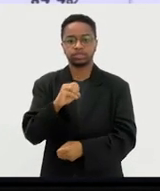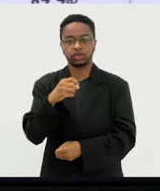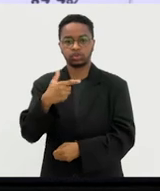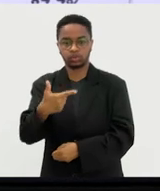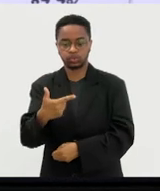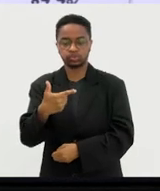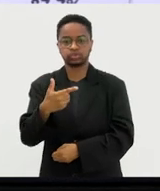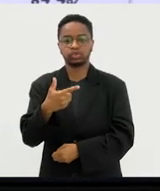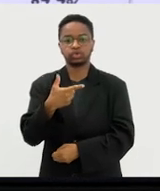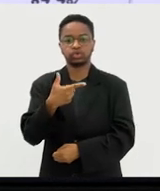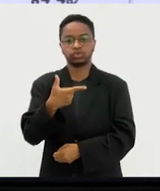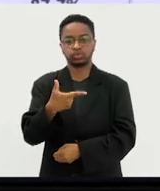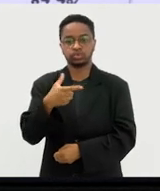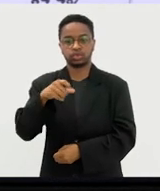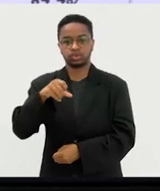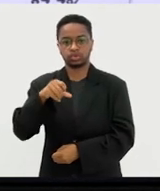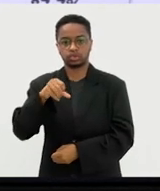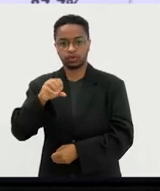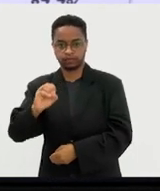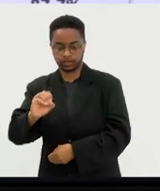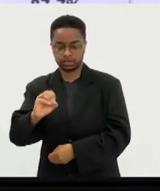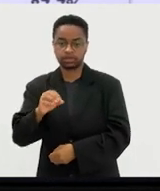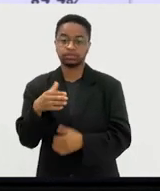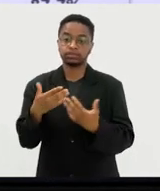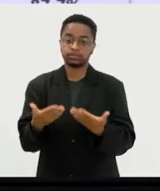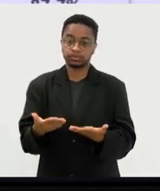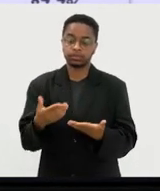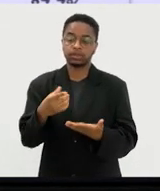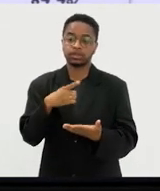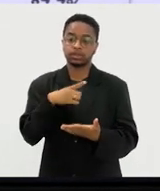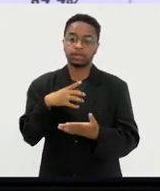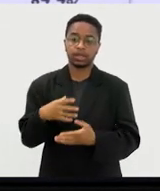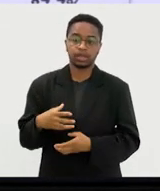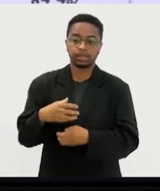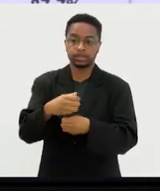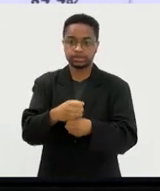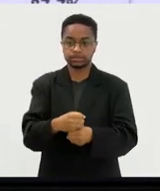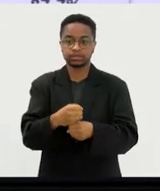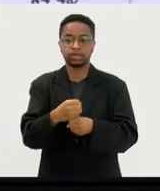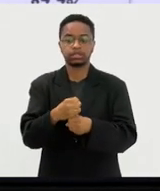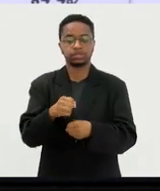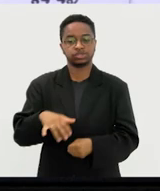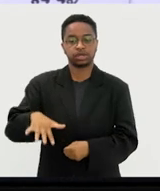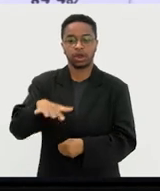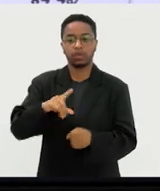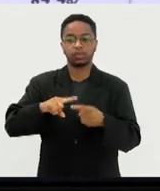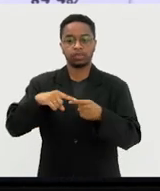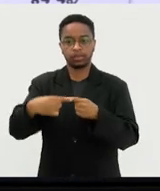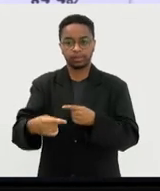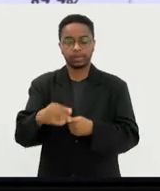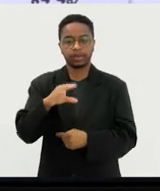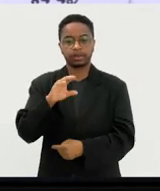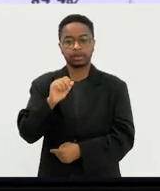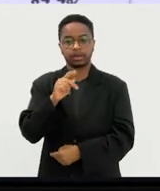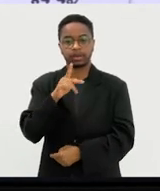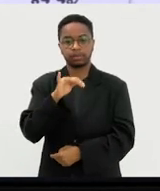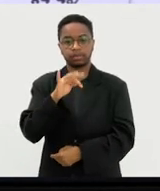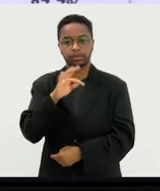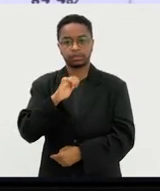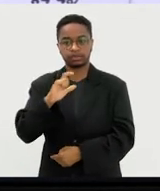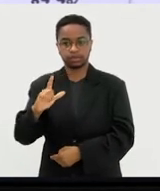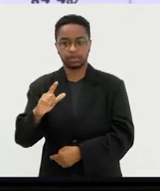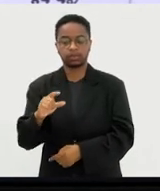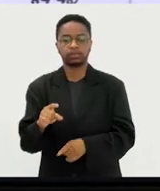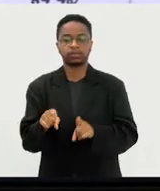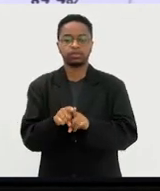102,290. Né? As nossas despesas correntes respondem pela maior parte, depois as de capital, representado muito pela dívida, carregado muito por